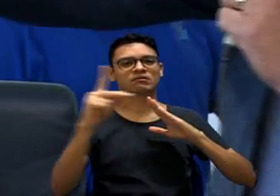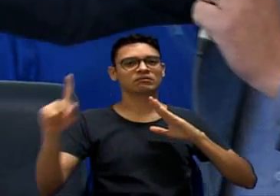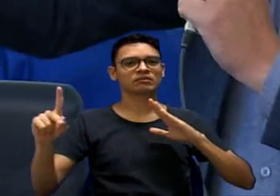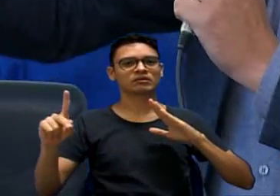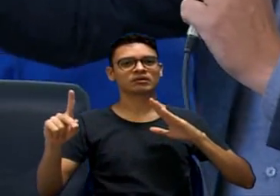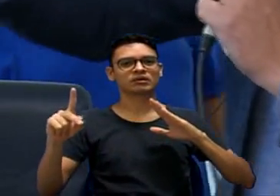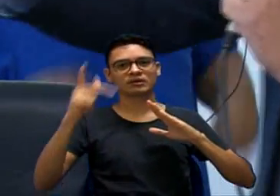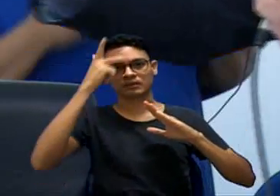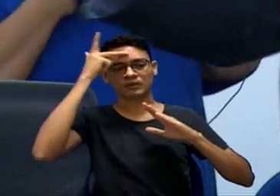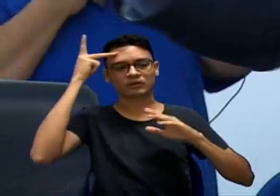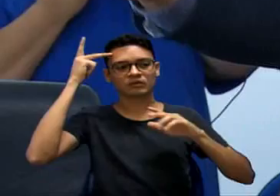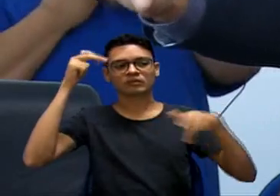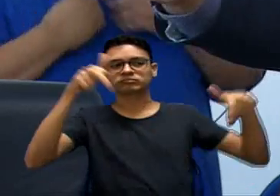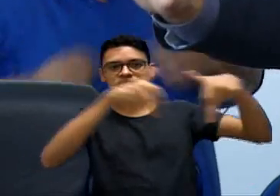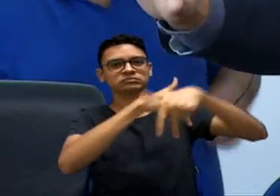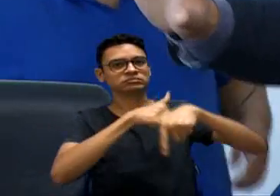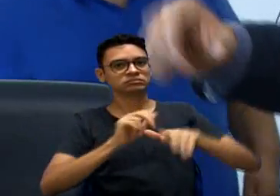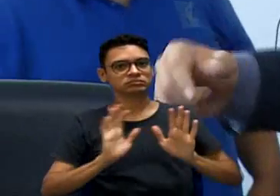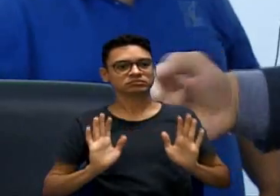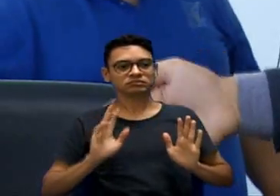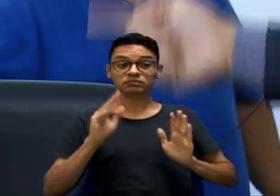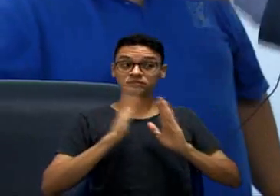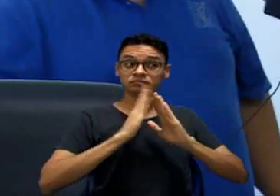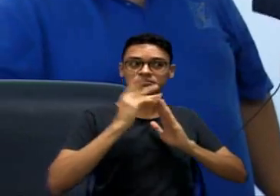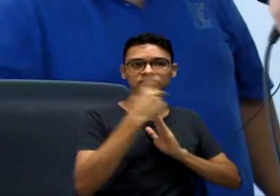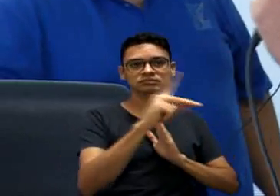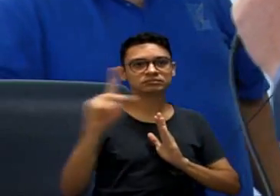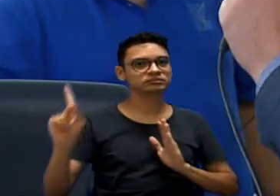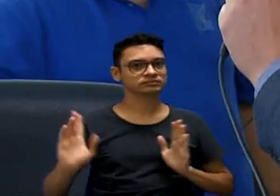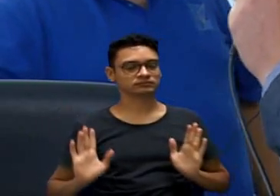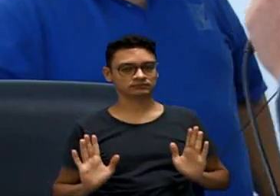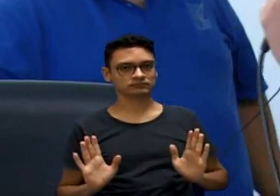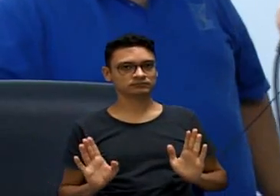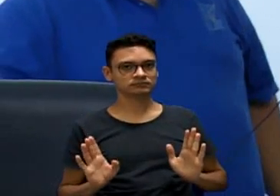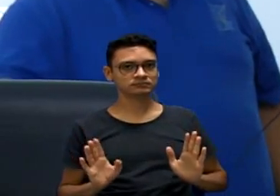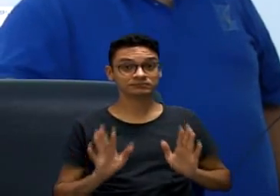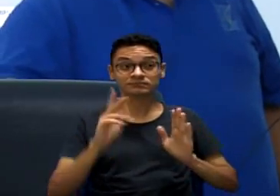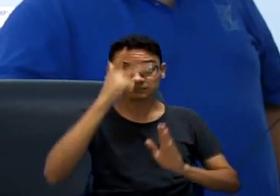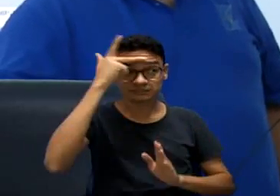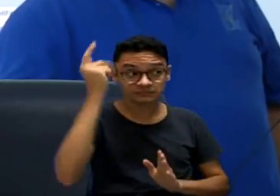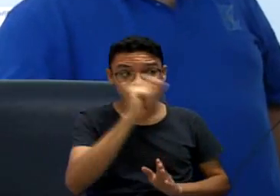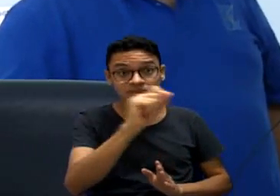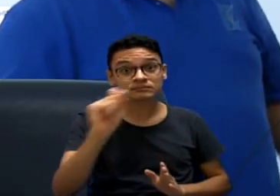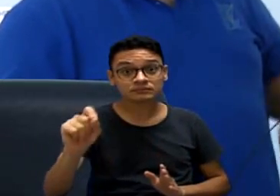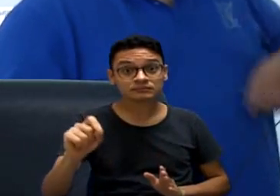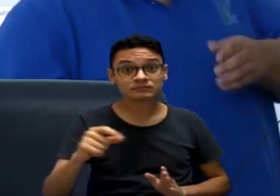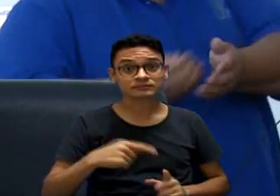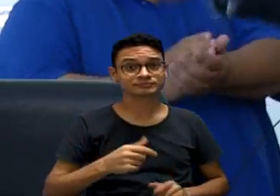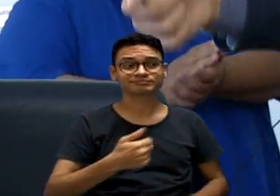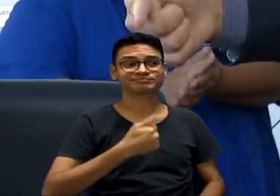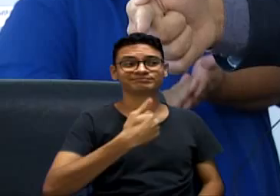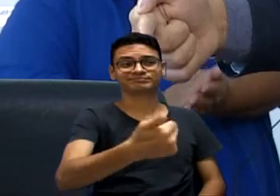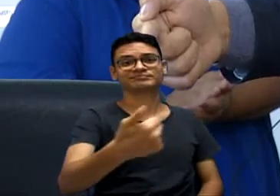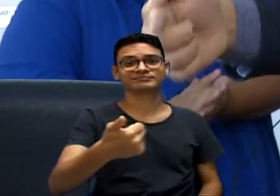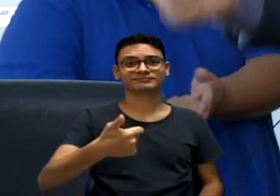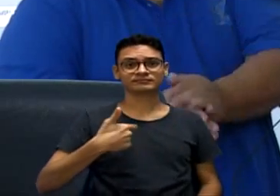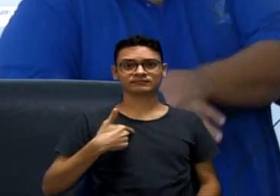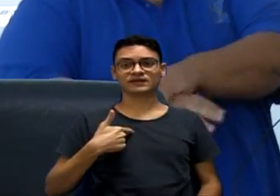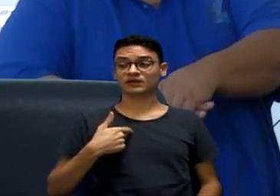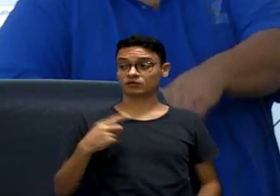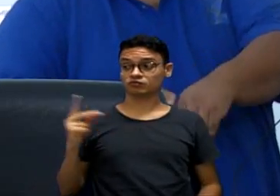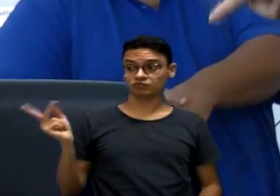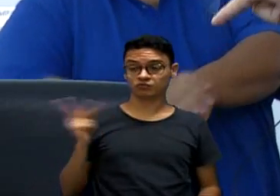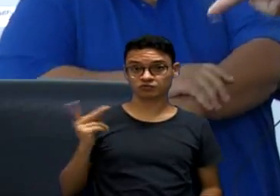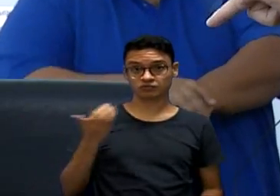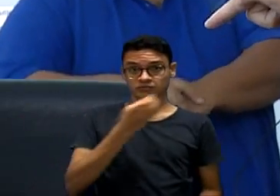calma, sim, eu vou falar isso. Eles têm muito mais legitimidade do que eu e do que o senhor junto.